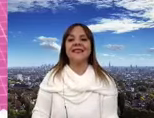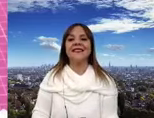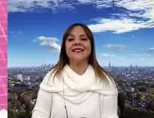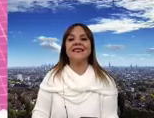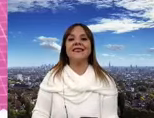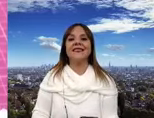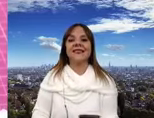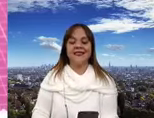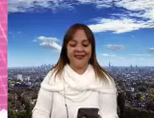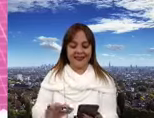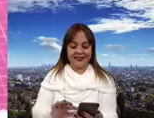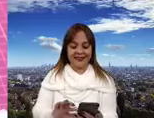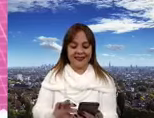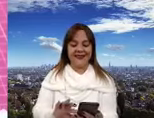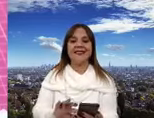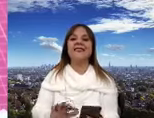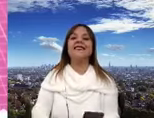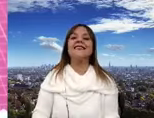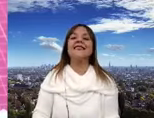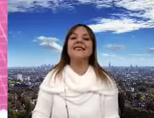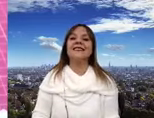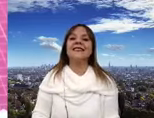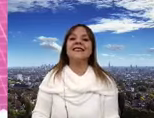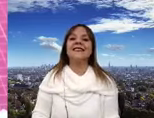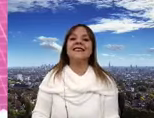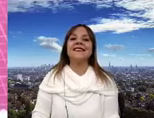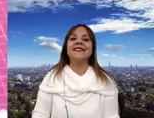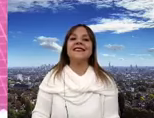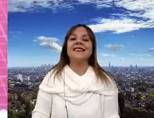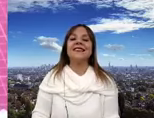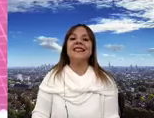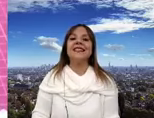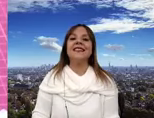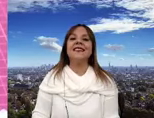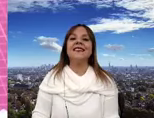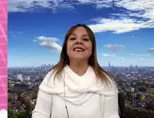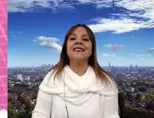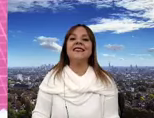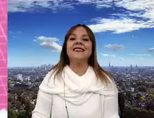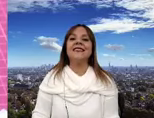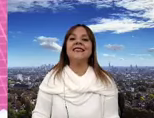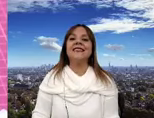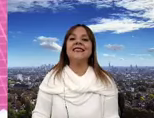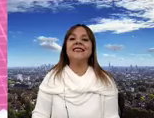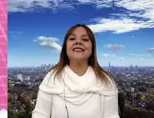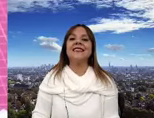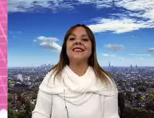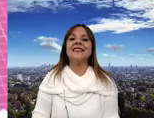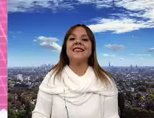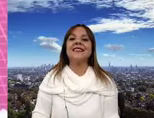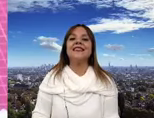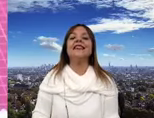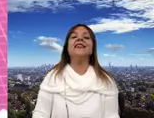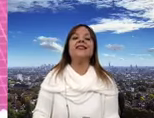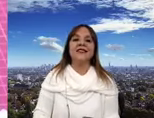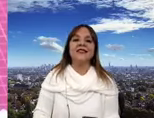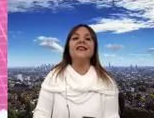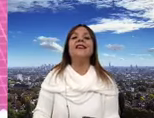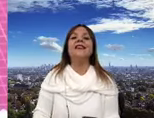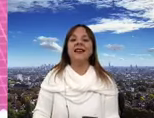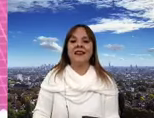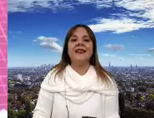gente dar um vivinho na peça, né? Então, Sim. para dar um vivinho, a gente pega aqui um blush ou a Isso. tinta, né?